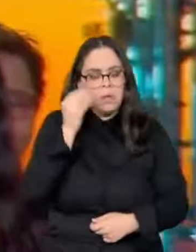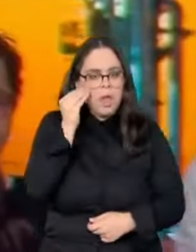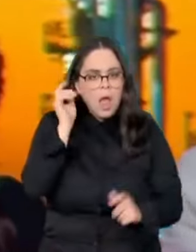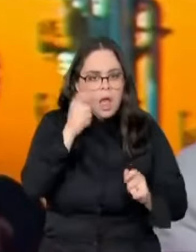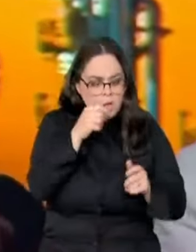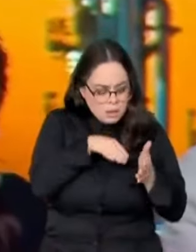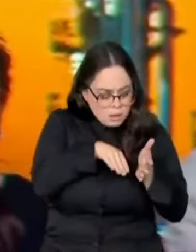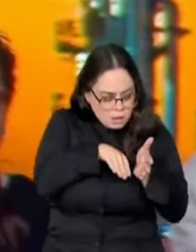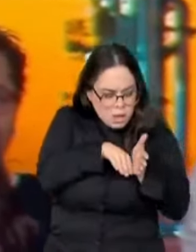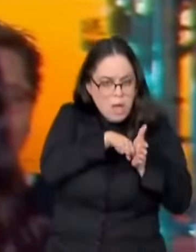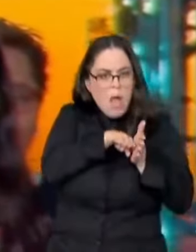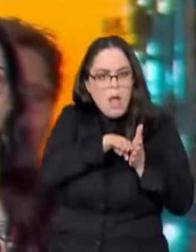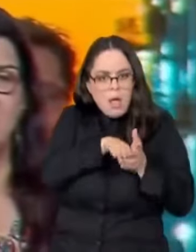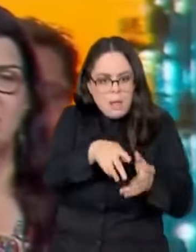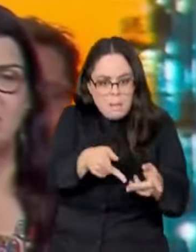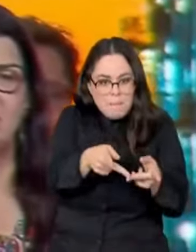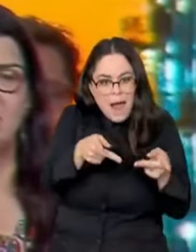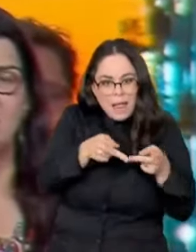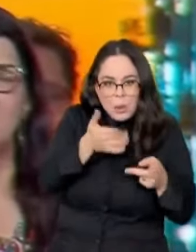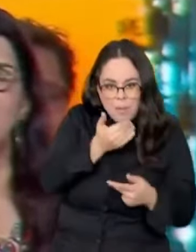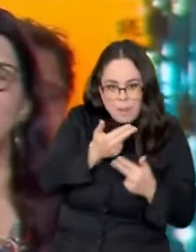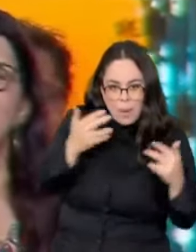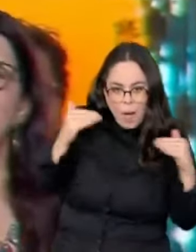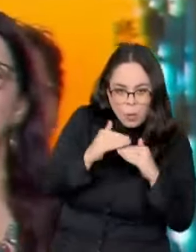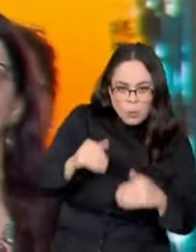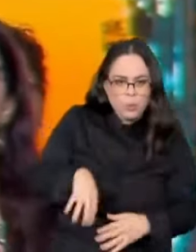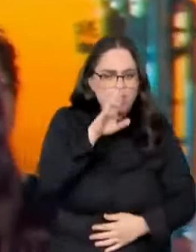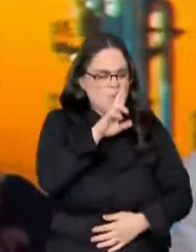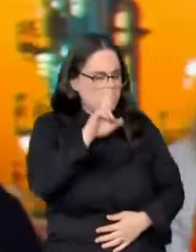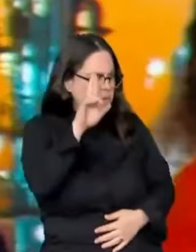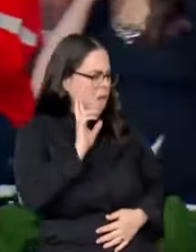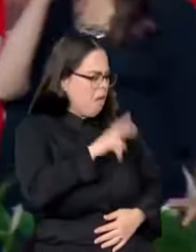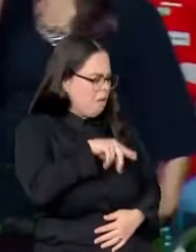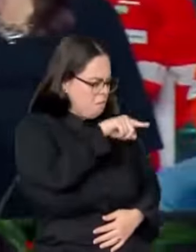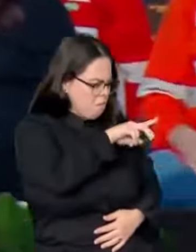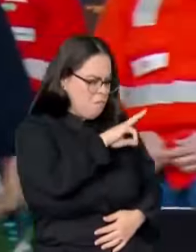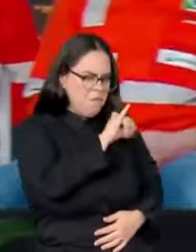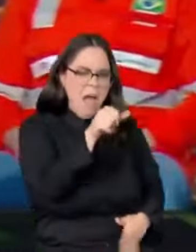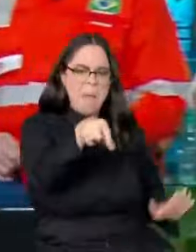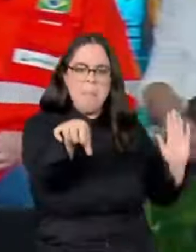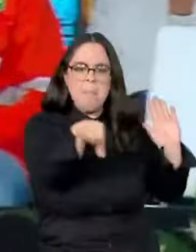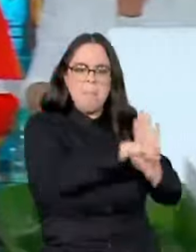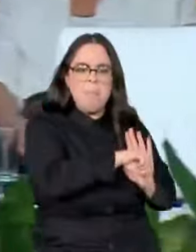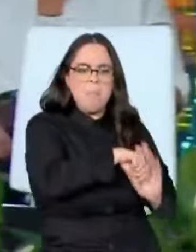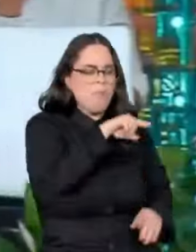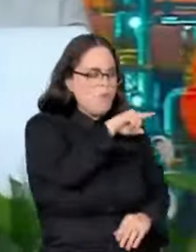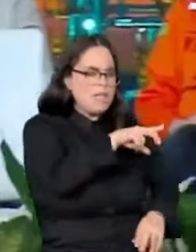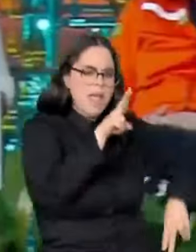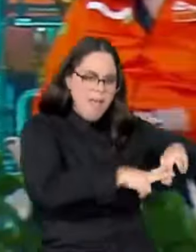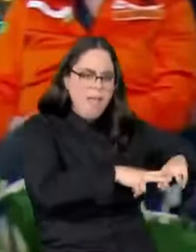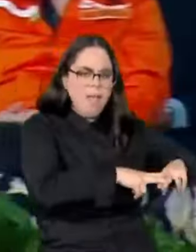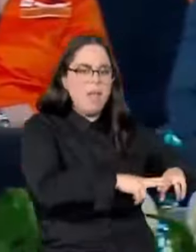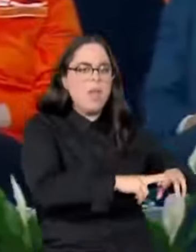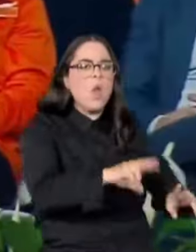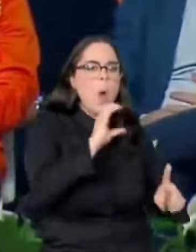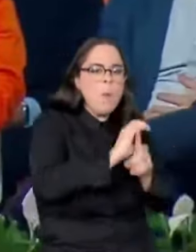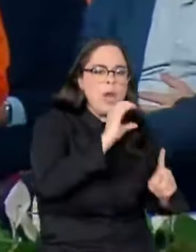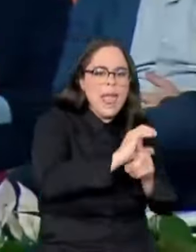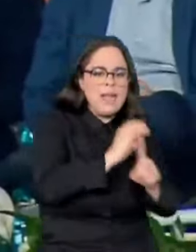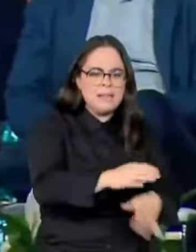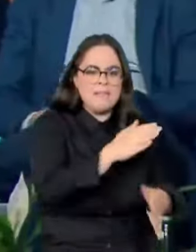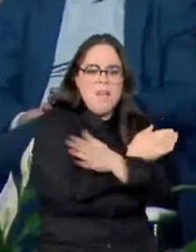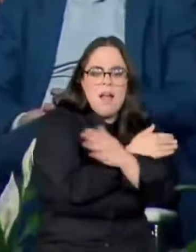chegar perto do prato que o senhor come? Aí o patrão falou: você vai ser preso, seu comunista vagabundo. Você